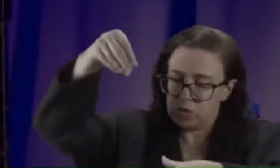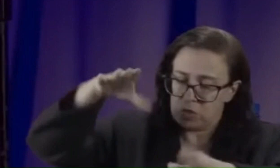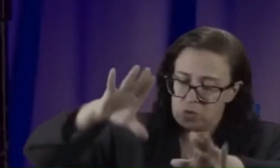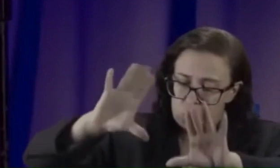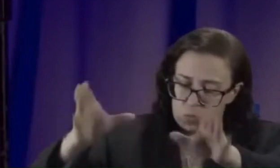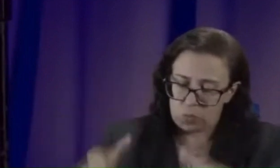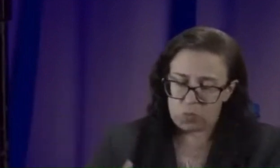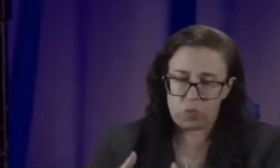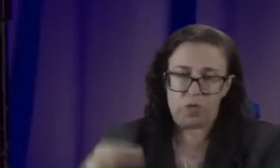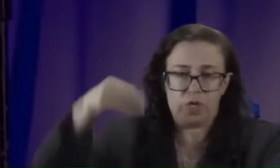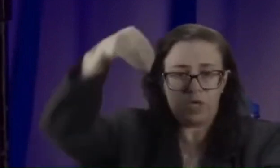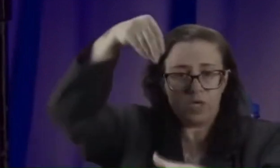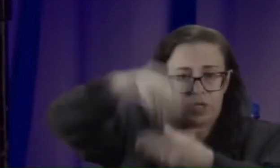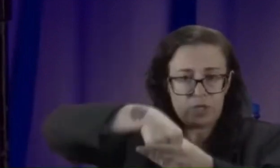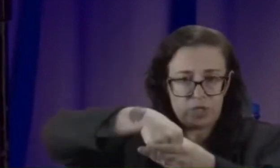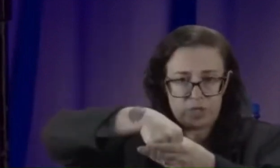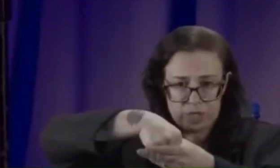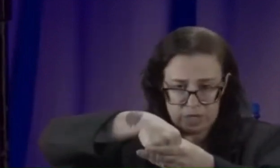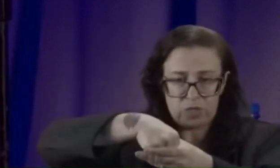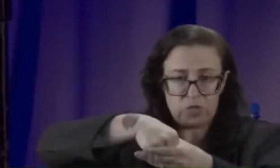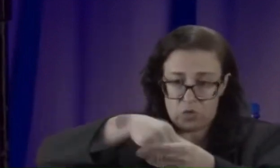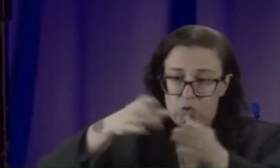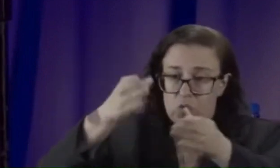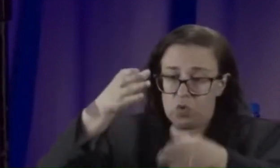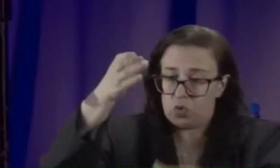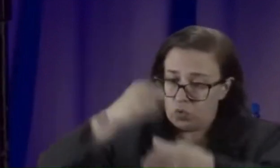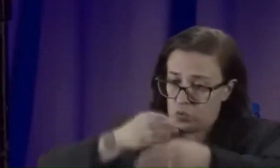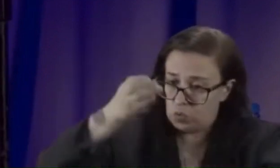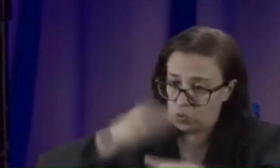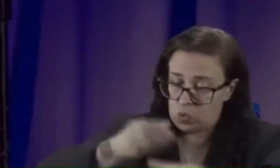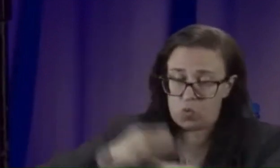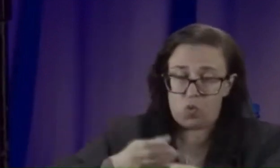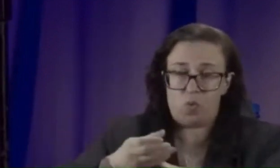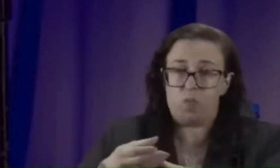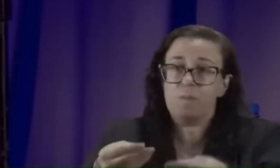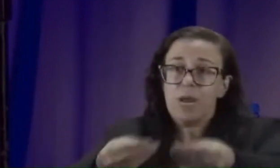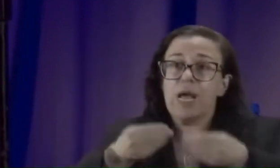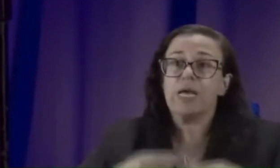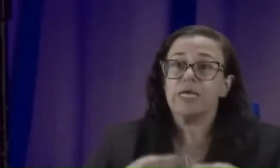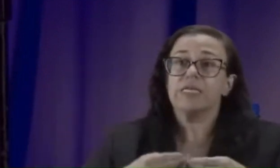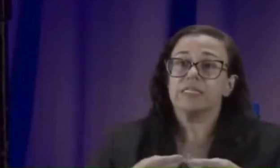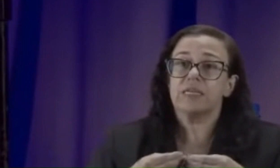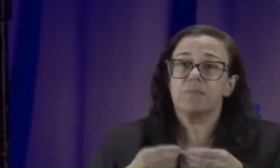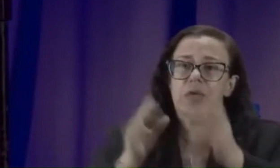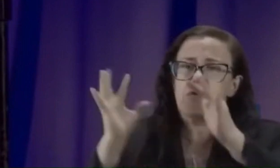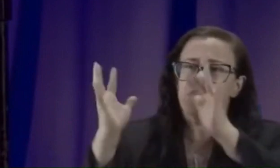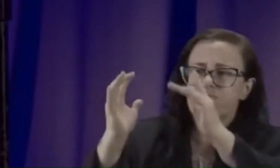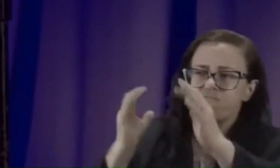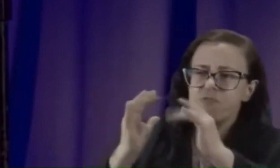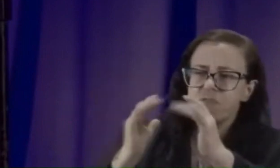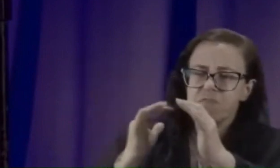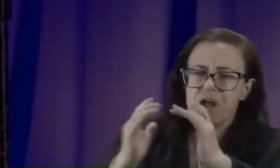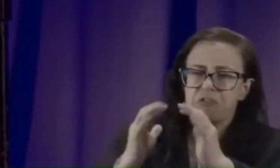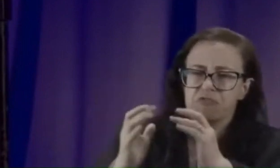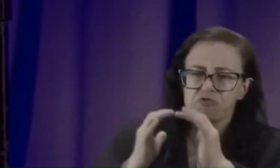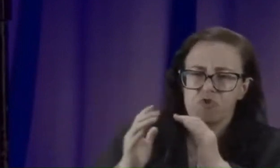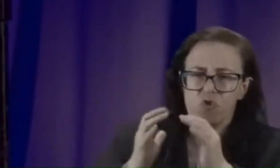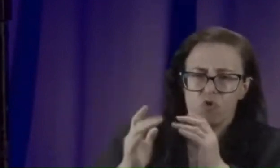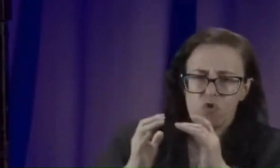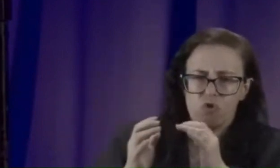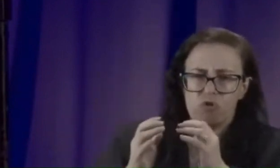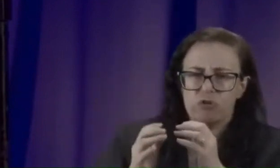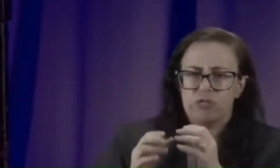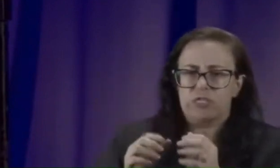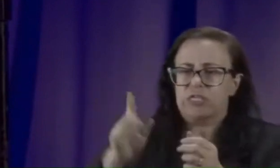tubo para receber vibrações. E essas vibrações eram raios, que ele